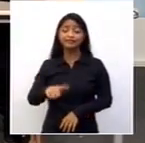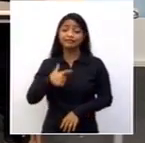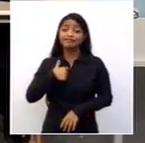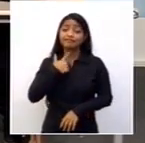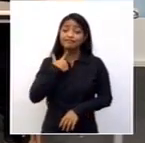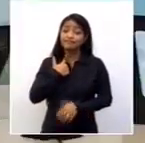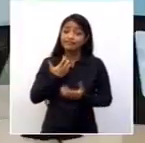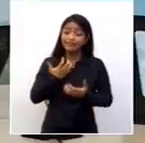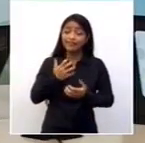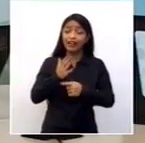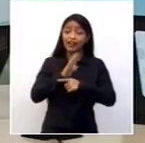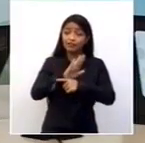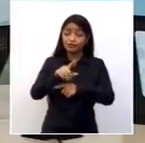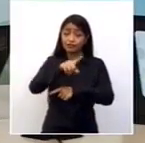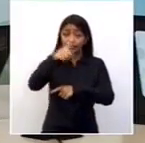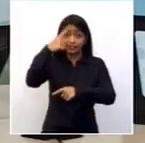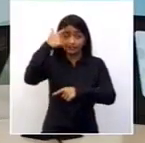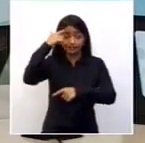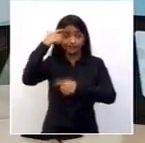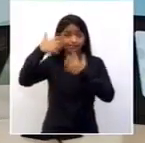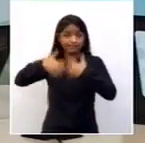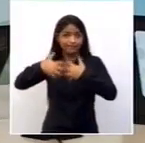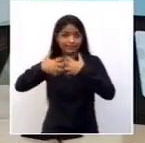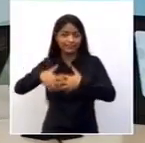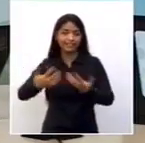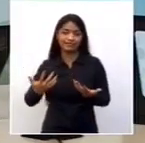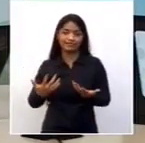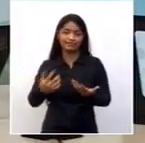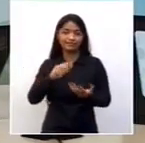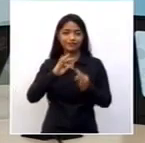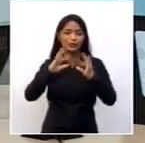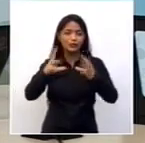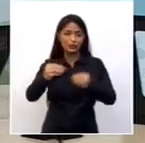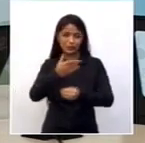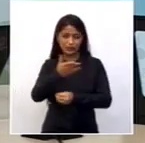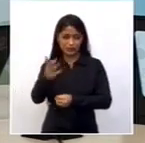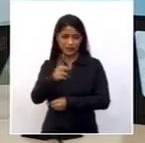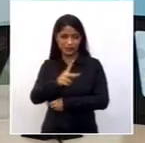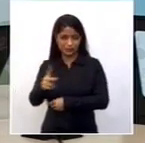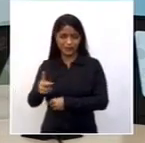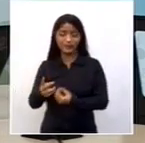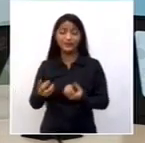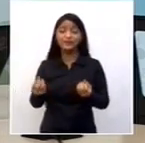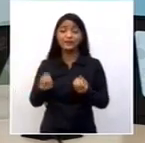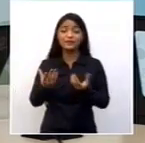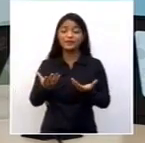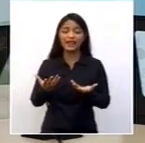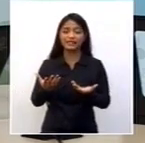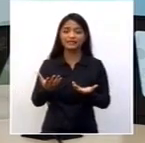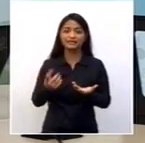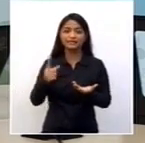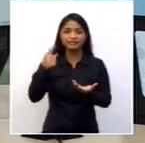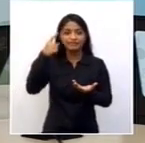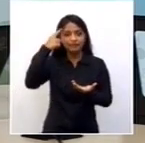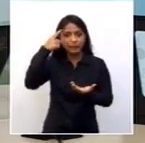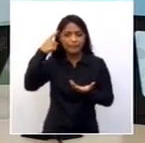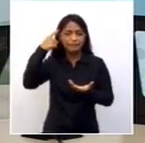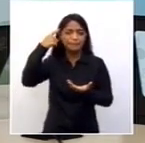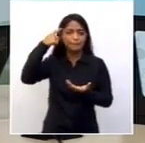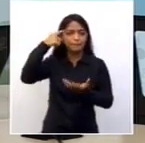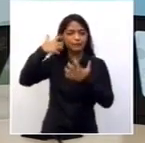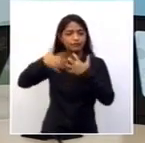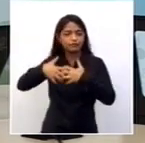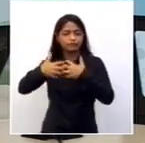possibilitar pelo menos algumas reflexões, alguns elementos no coletivo dos professores, para que a gente possa pensar e repensar em caminhos para que